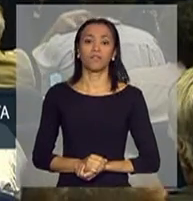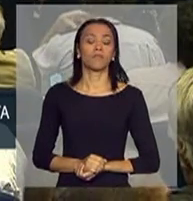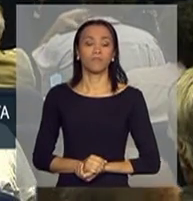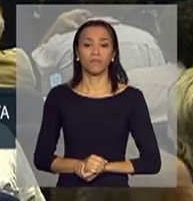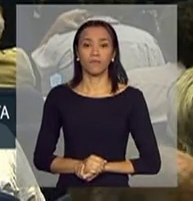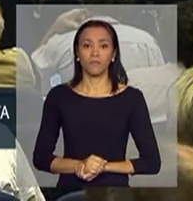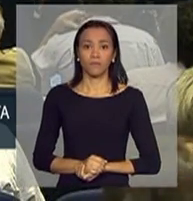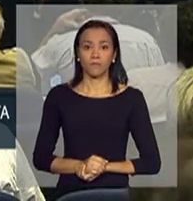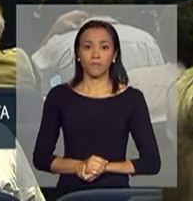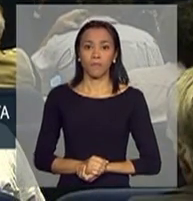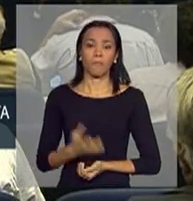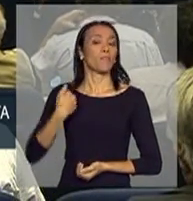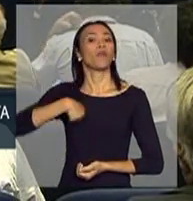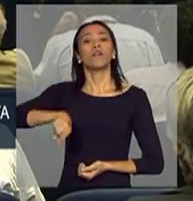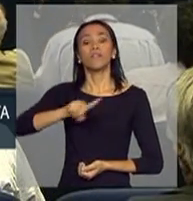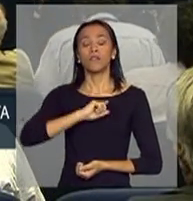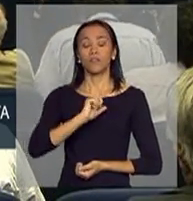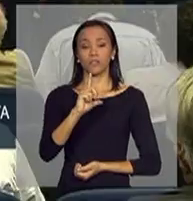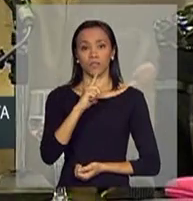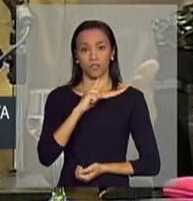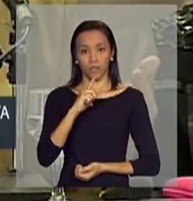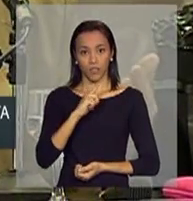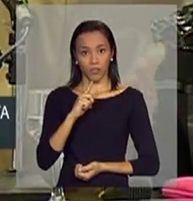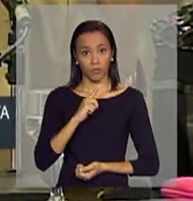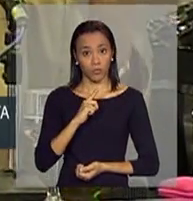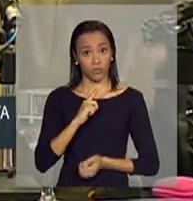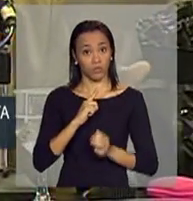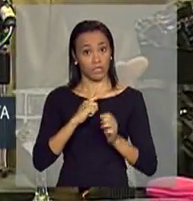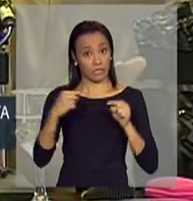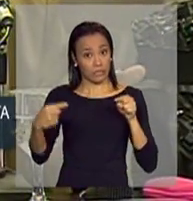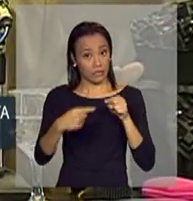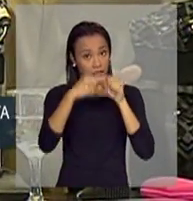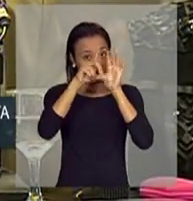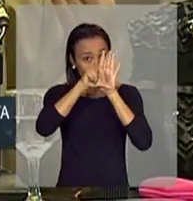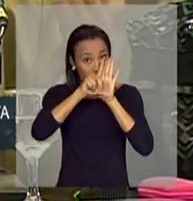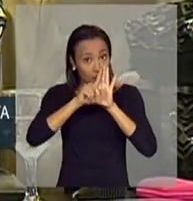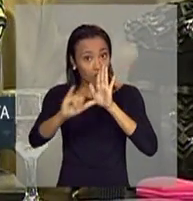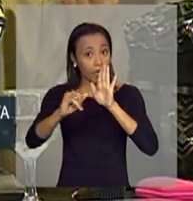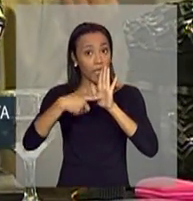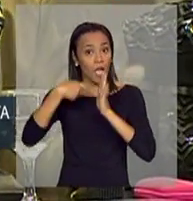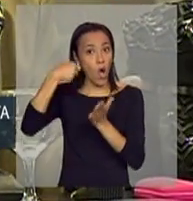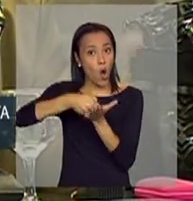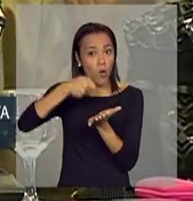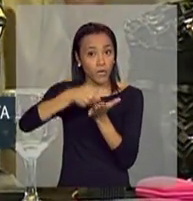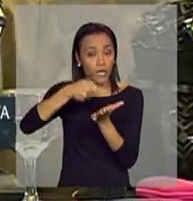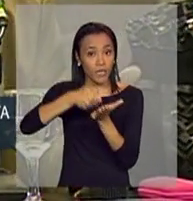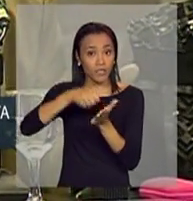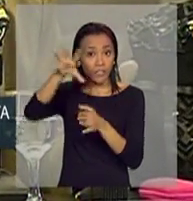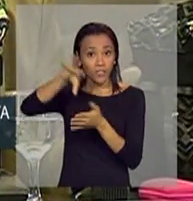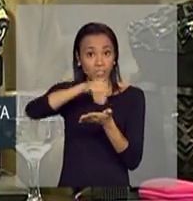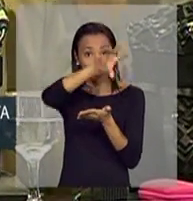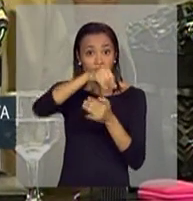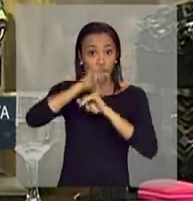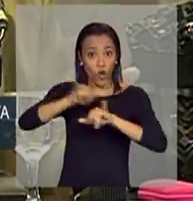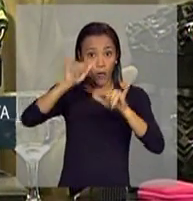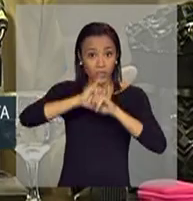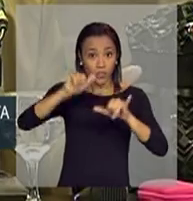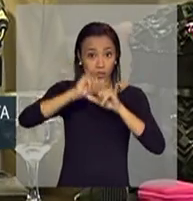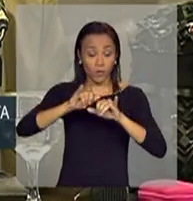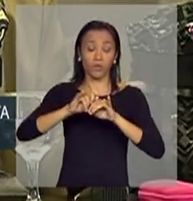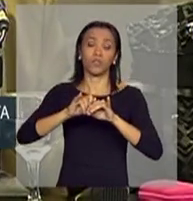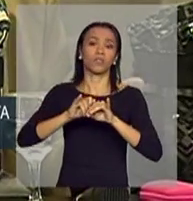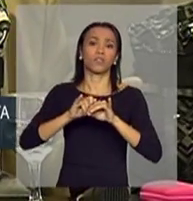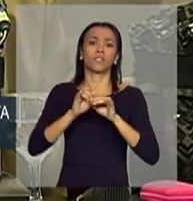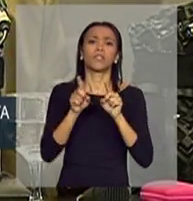primeiro. Nós temos, por lei, a obrigação de trazer informações complementares aos